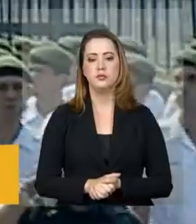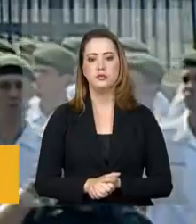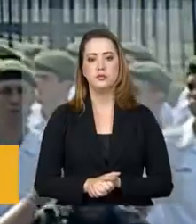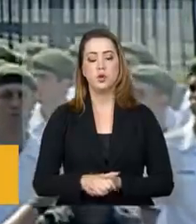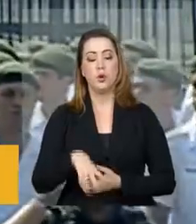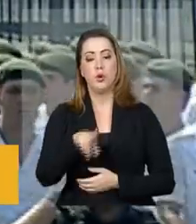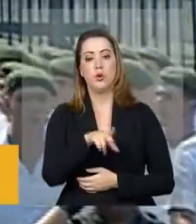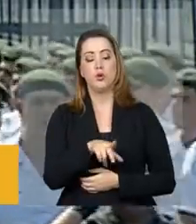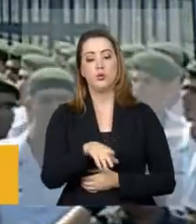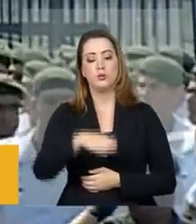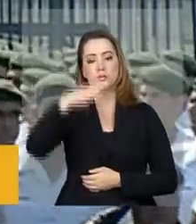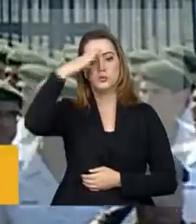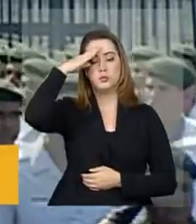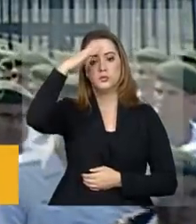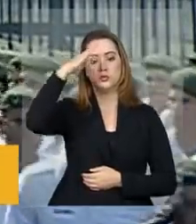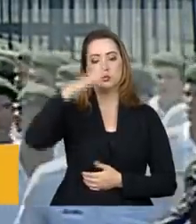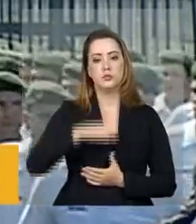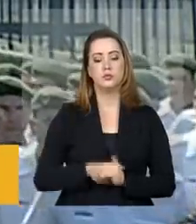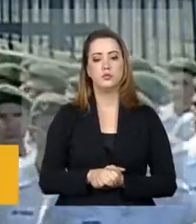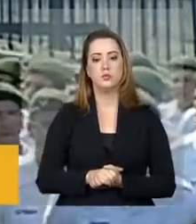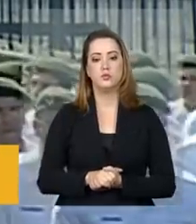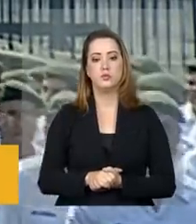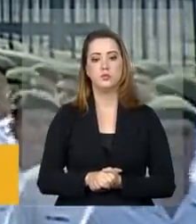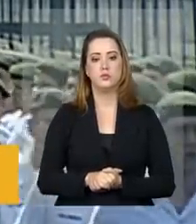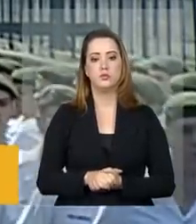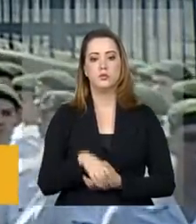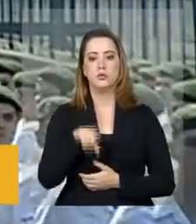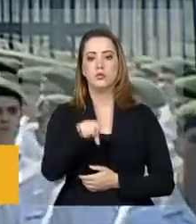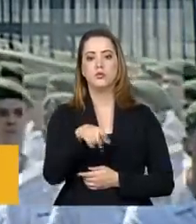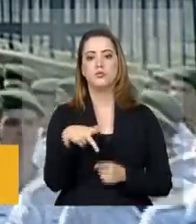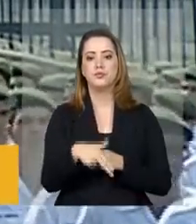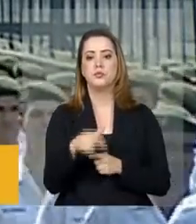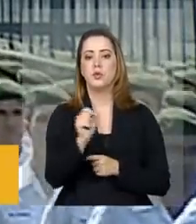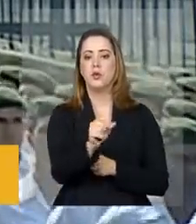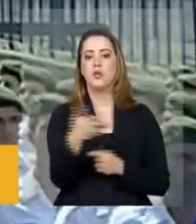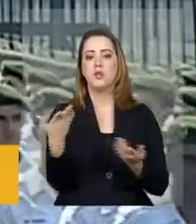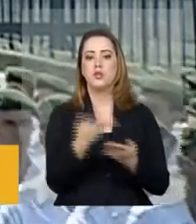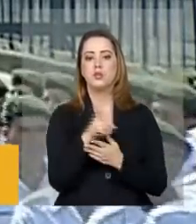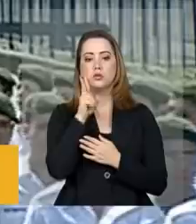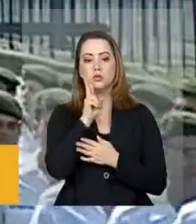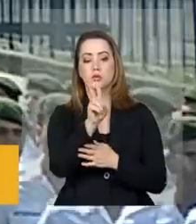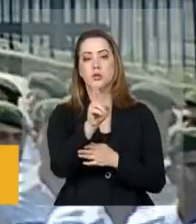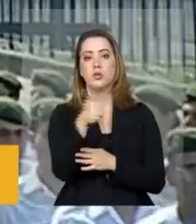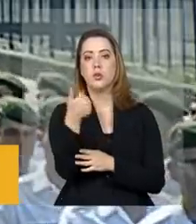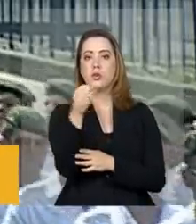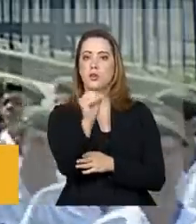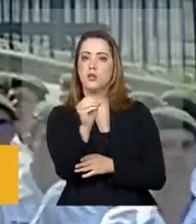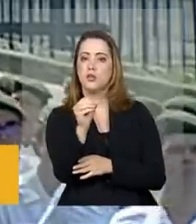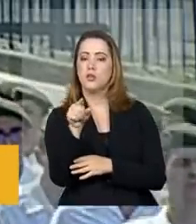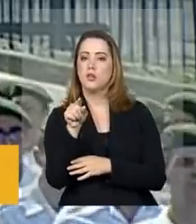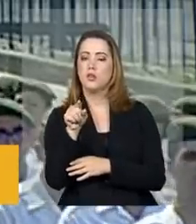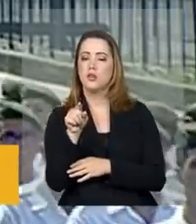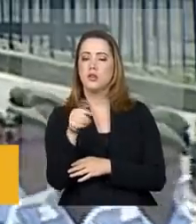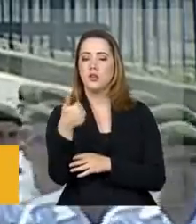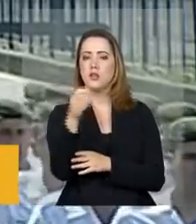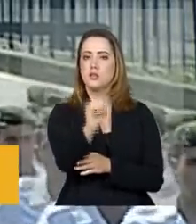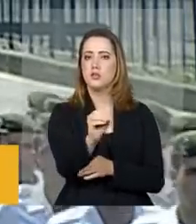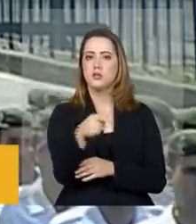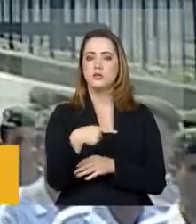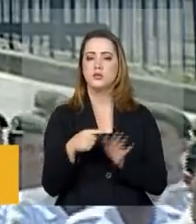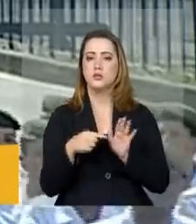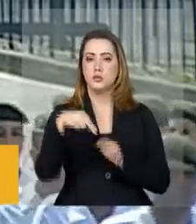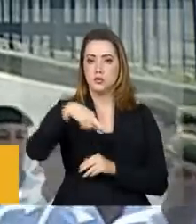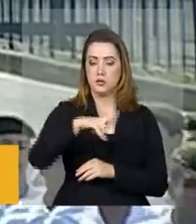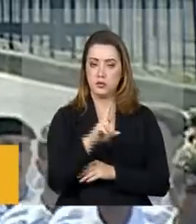Vasques Setúbal. Bom, vale lembrar que, para quem quiser assistir hoje à noite às 10h10, a NBR vai apresentar